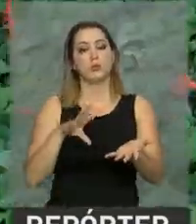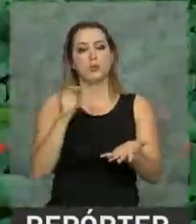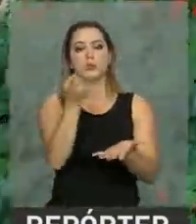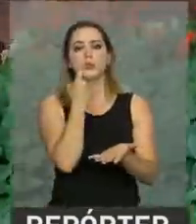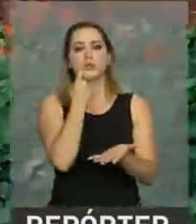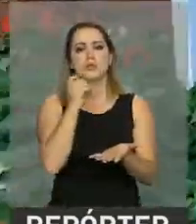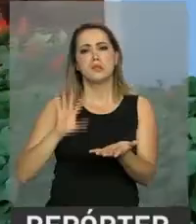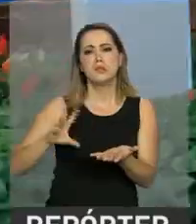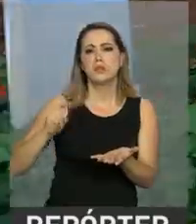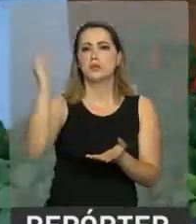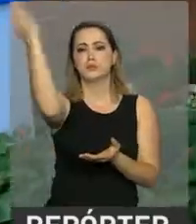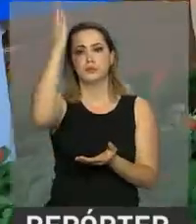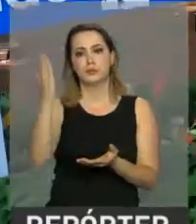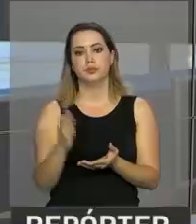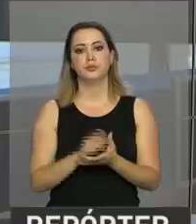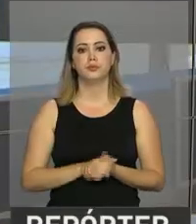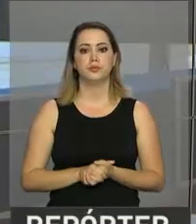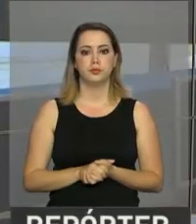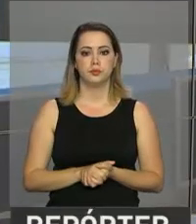em todo o país.